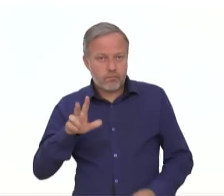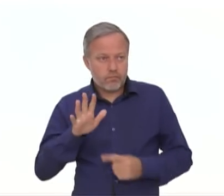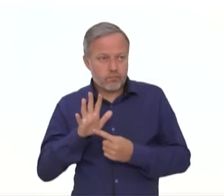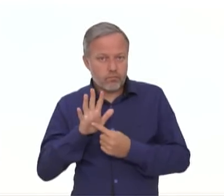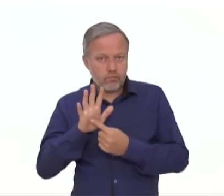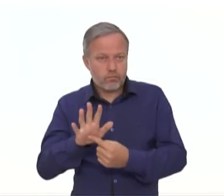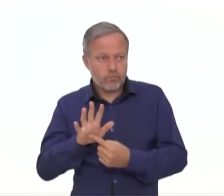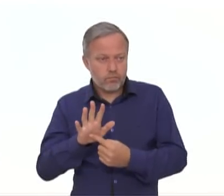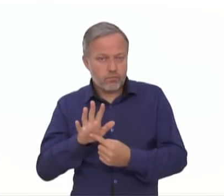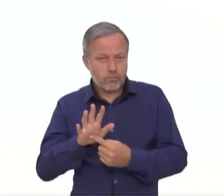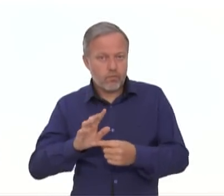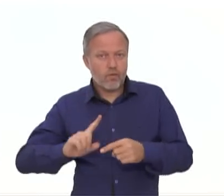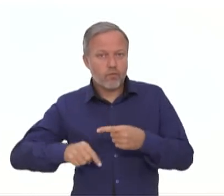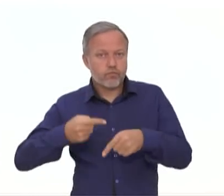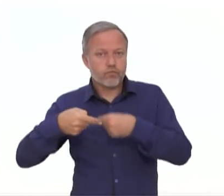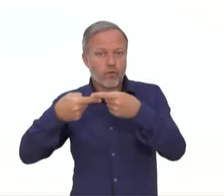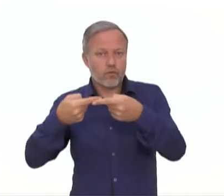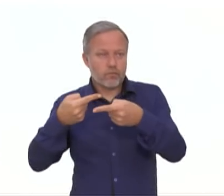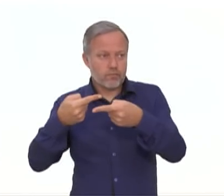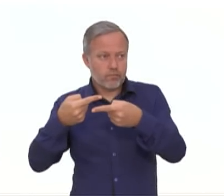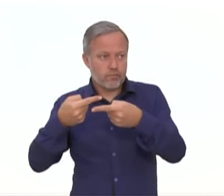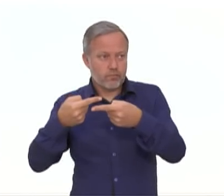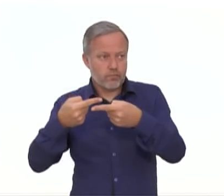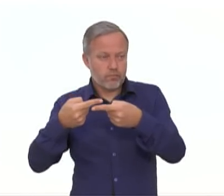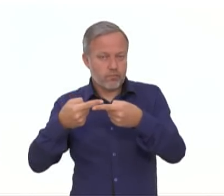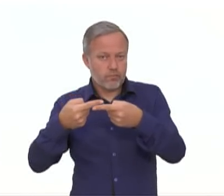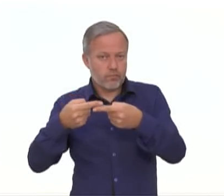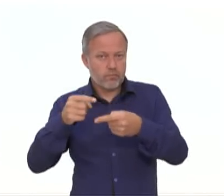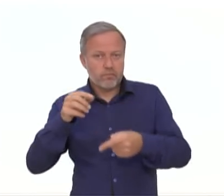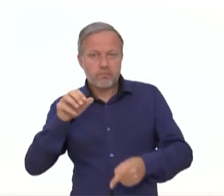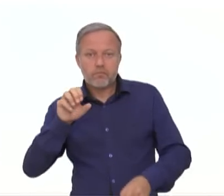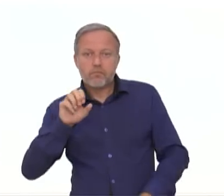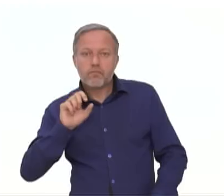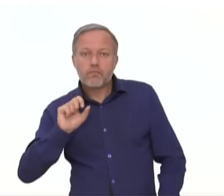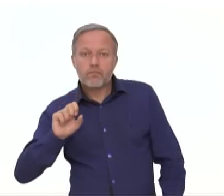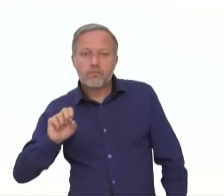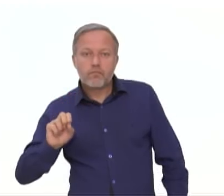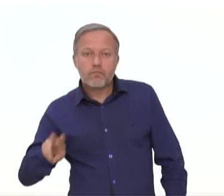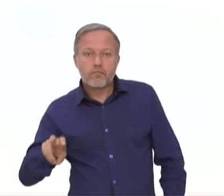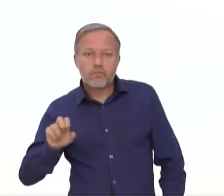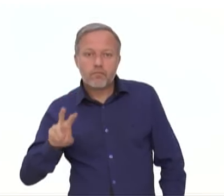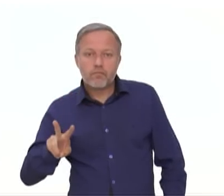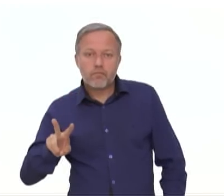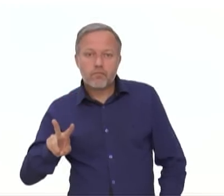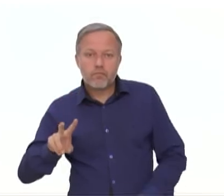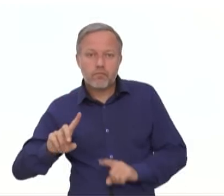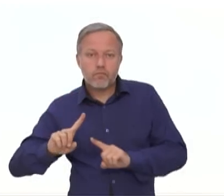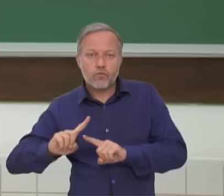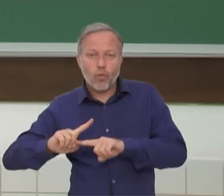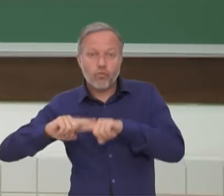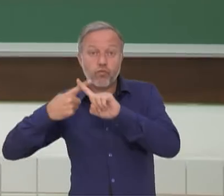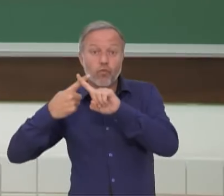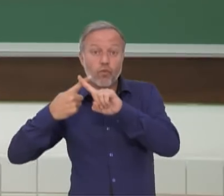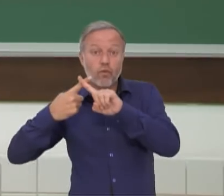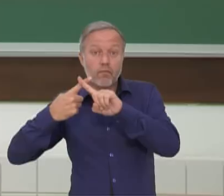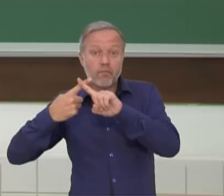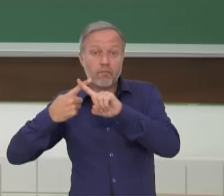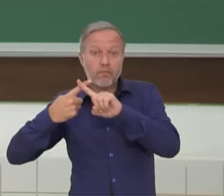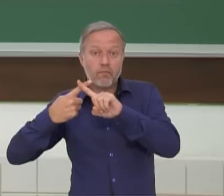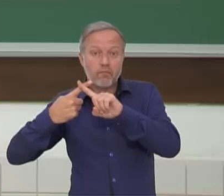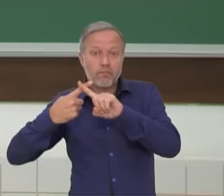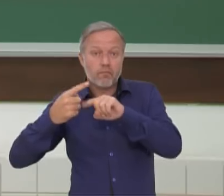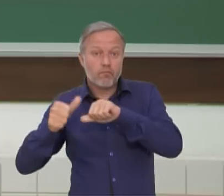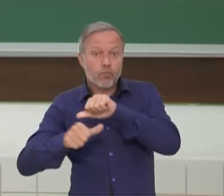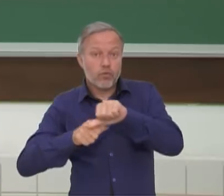de evolução. Vocês já ouviram falar que os vírus sofrem mutação? Mutação é